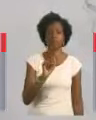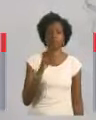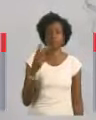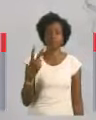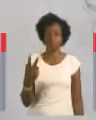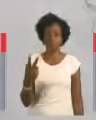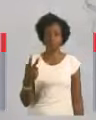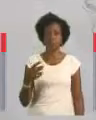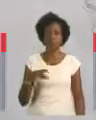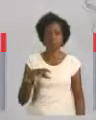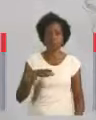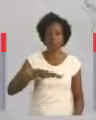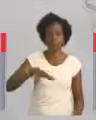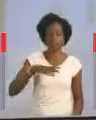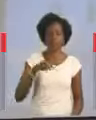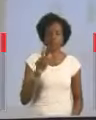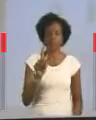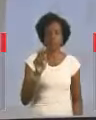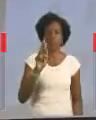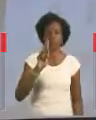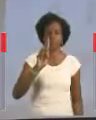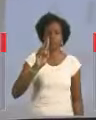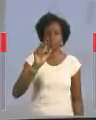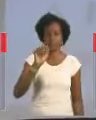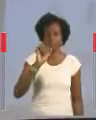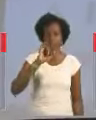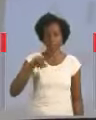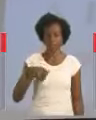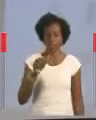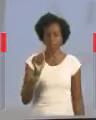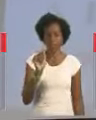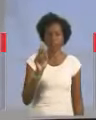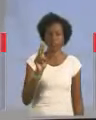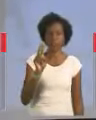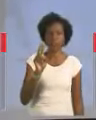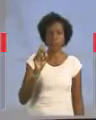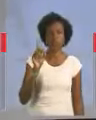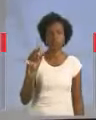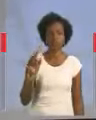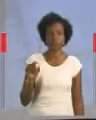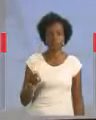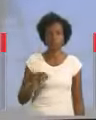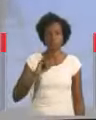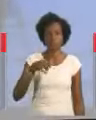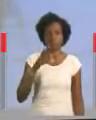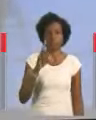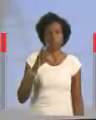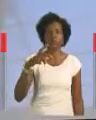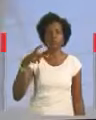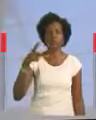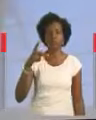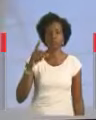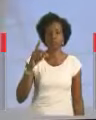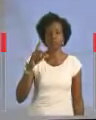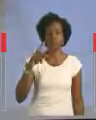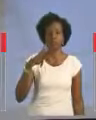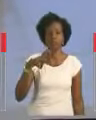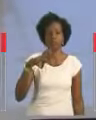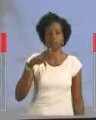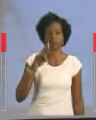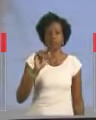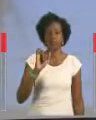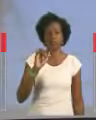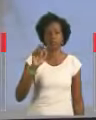região do distrito do Grajaú lá na no Jardim Prainha e nós ficamos chocados Porque além da escola-sede lata que você